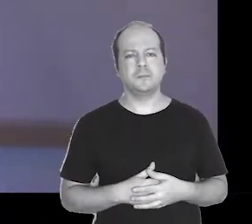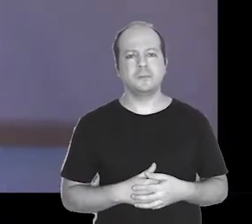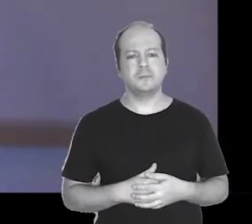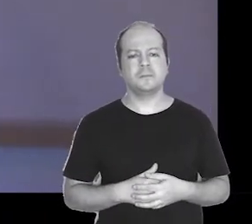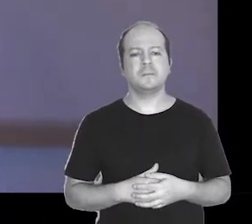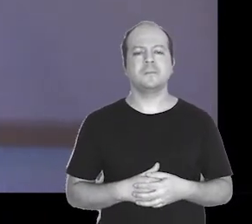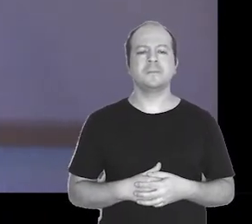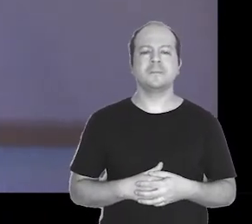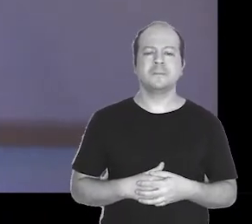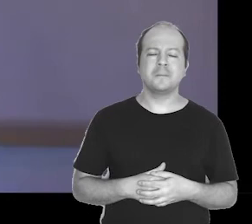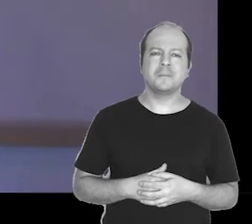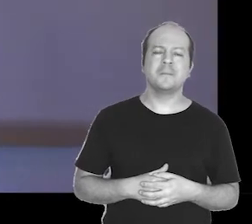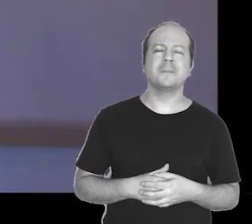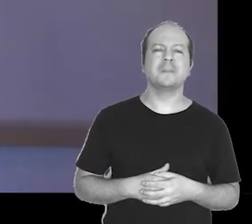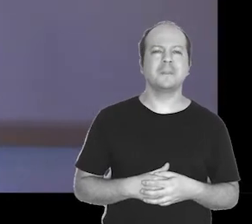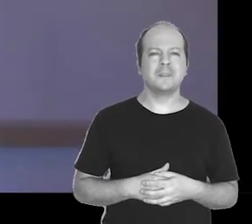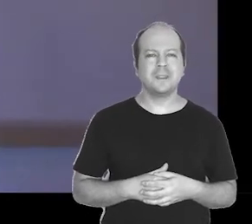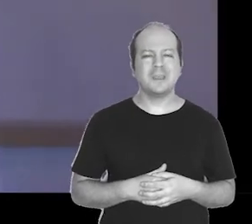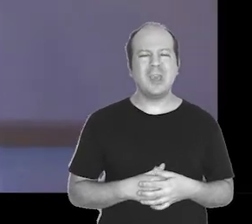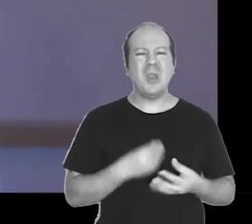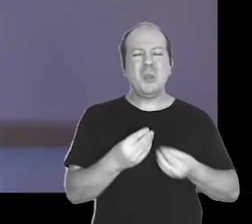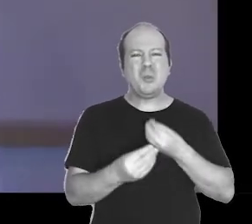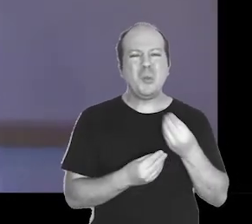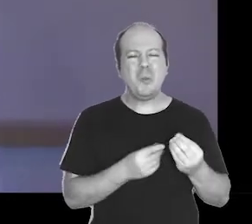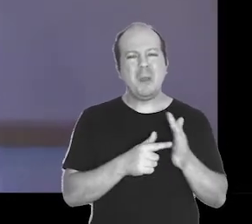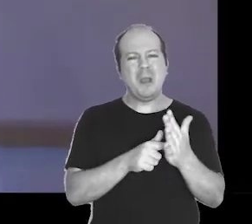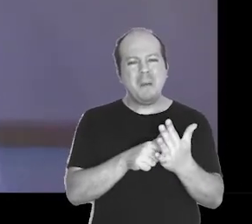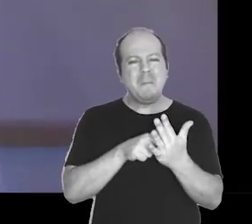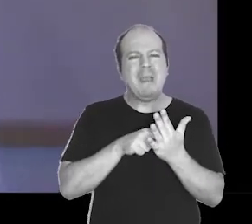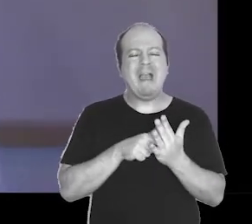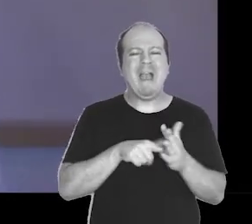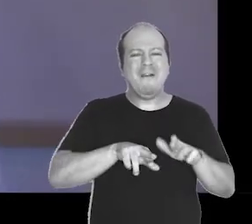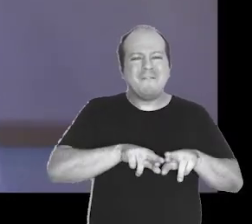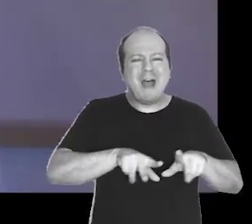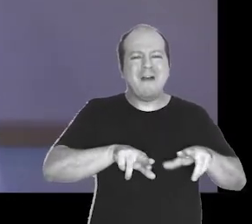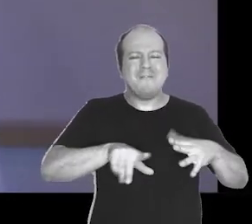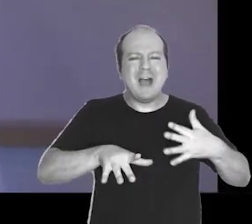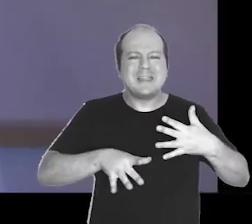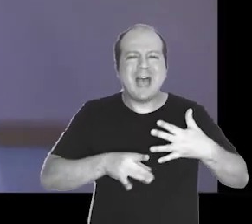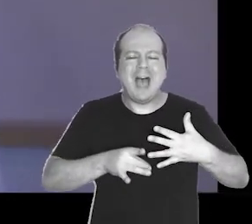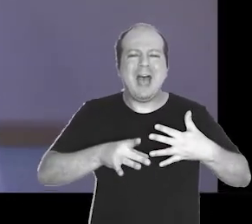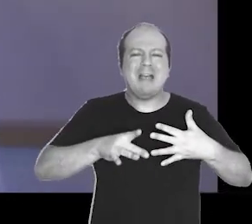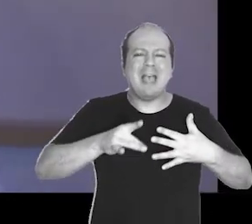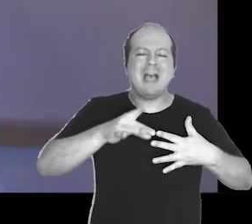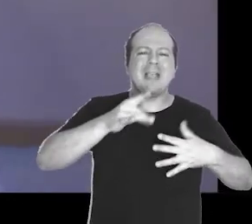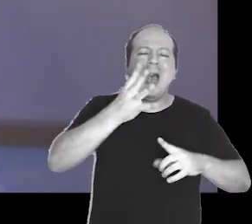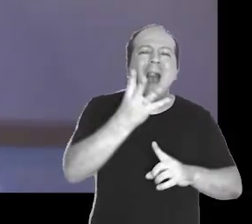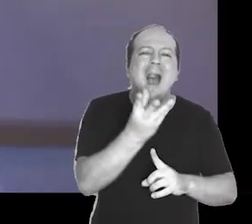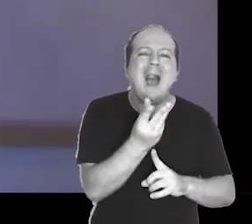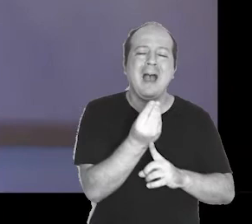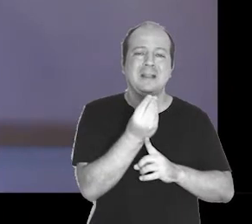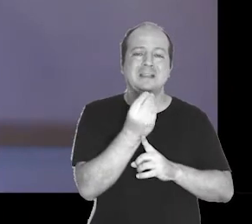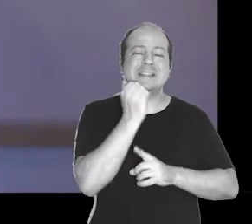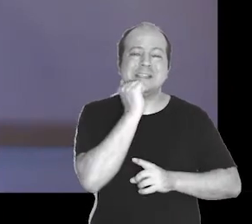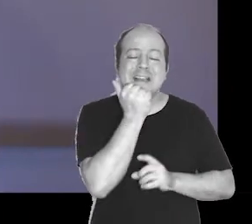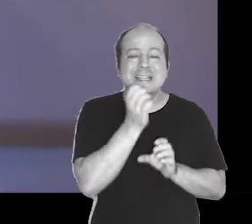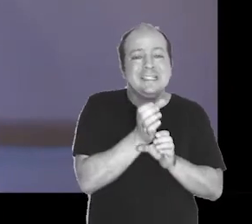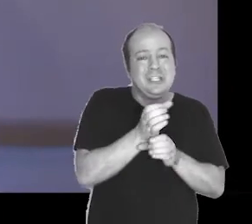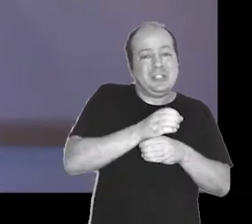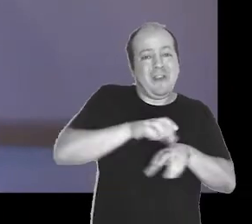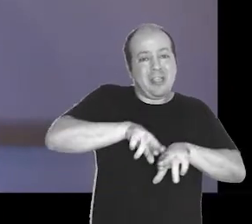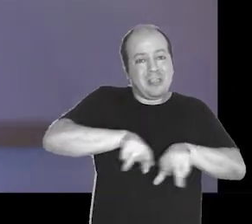que se multiplicou em tantas atividades artísticas e científicas